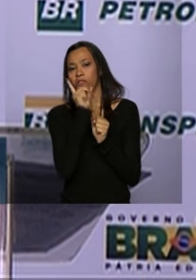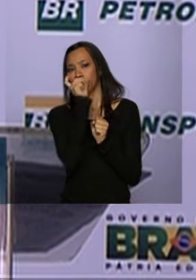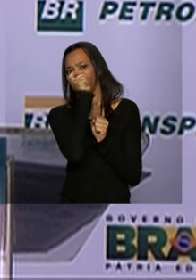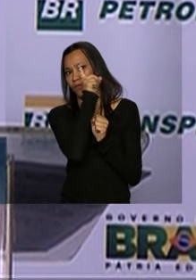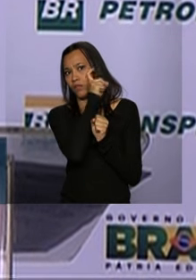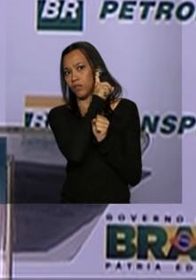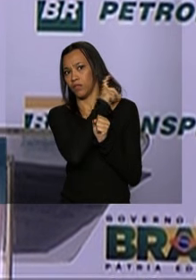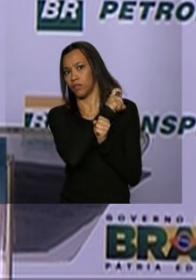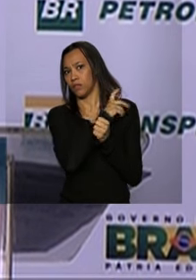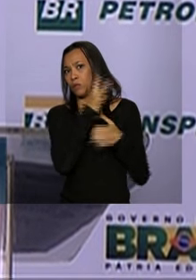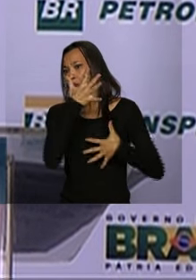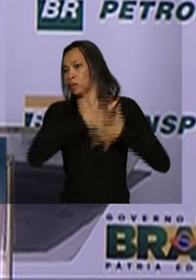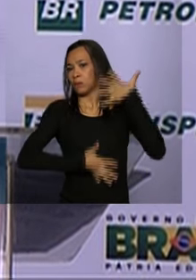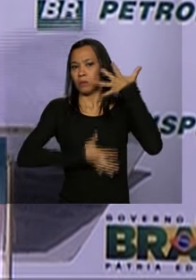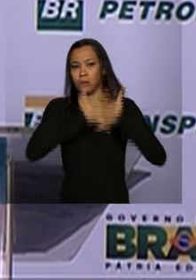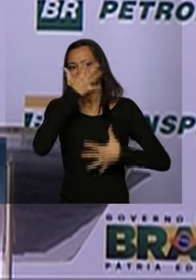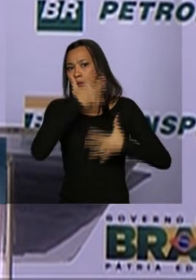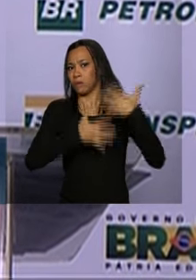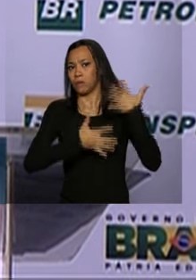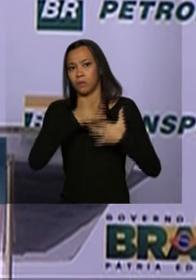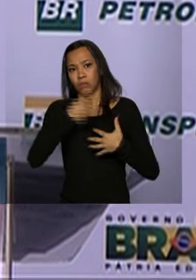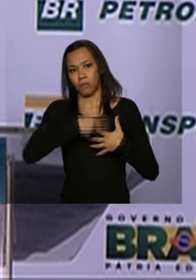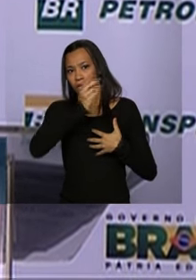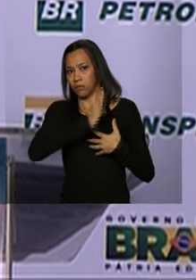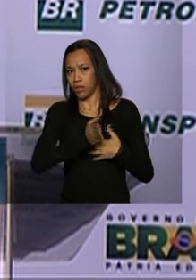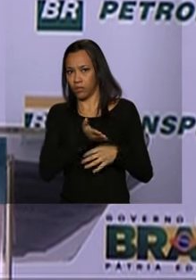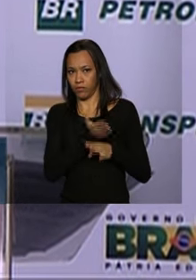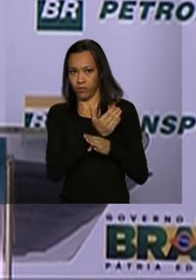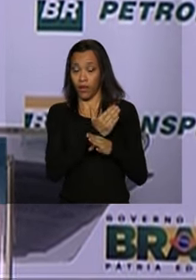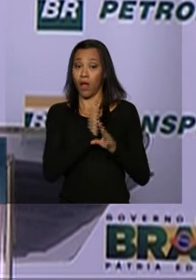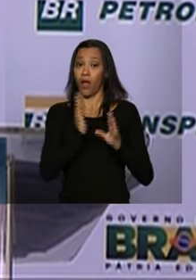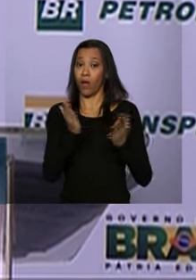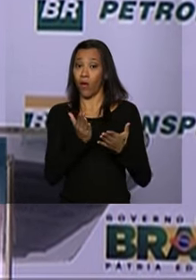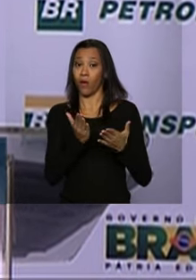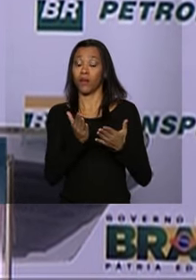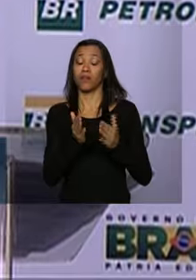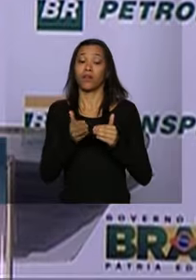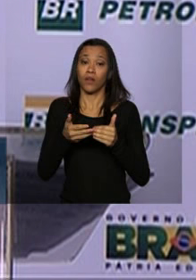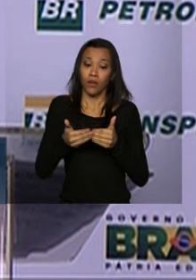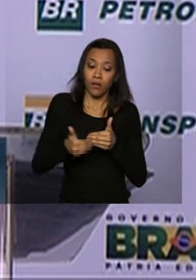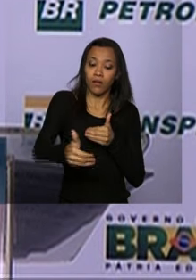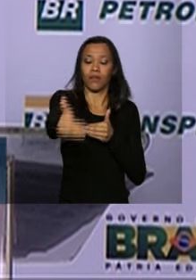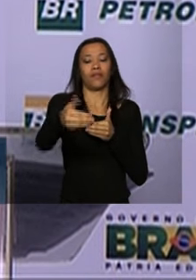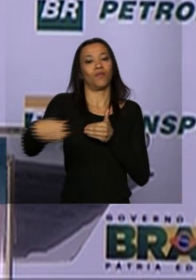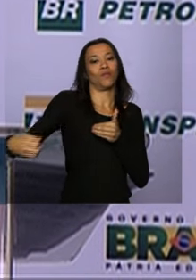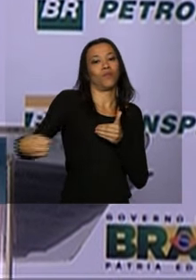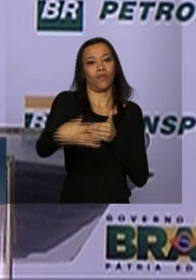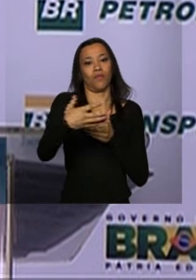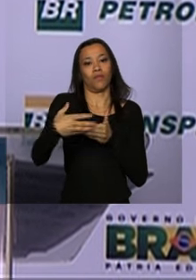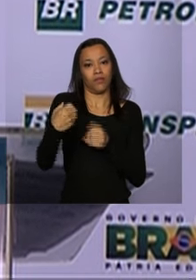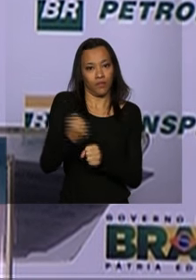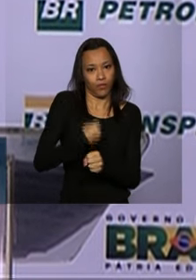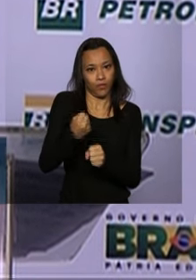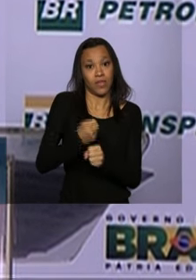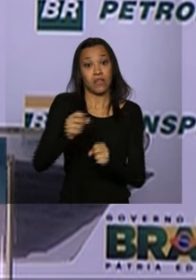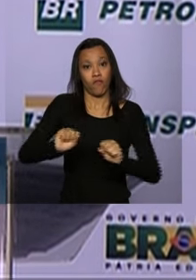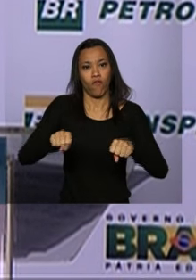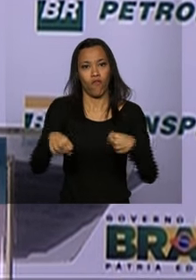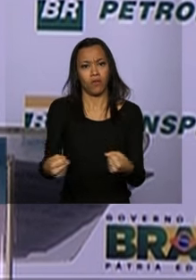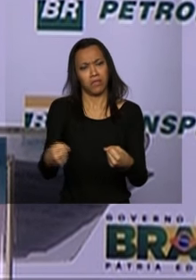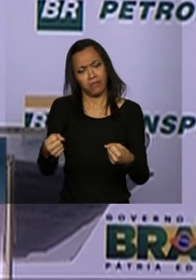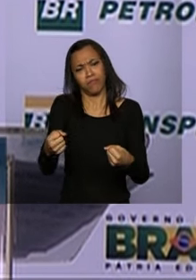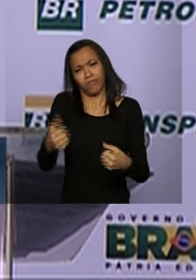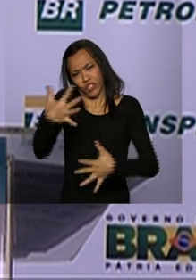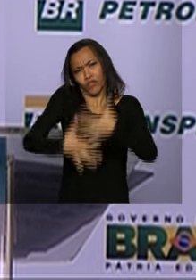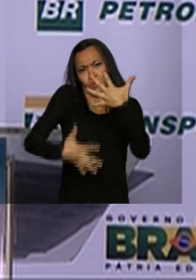e tormentosa da história do mundo do Brasil. Segue ultrapassando com o trabalho e a confiança de seu povo as dificuldades que